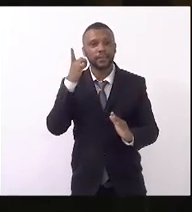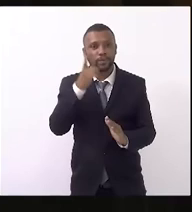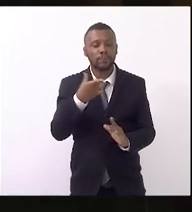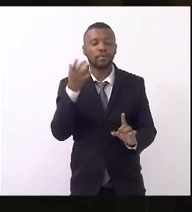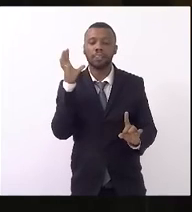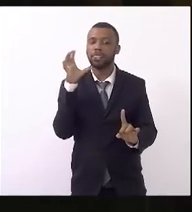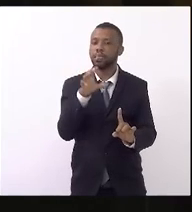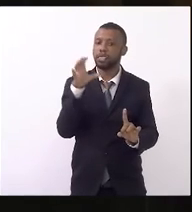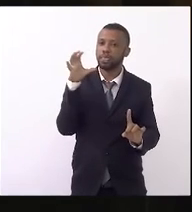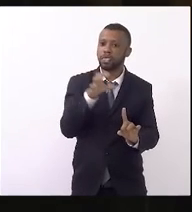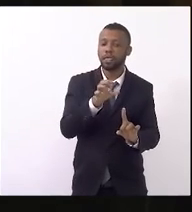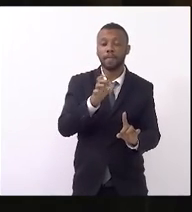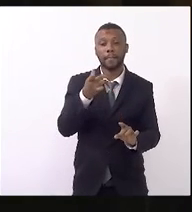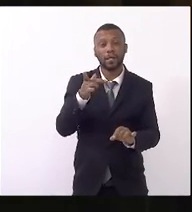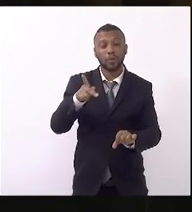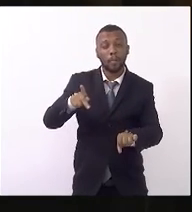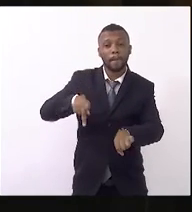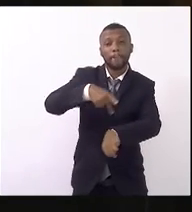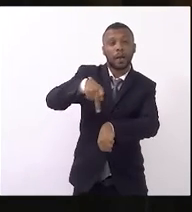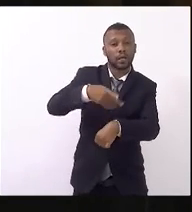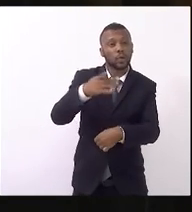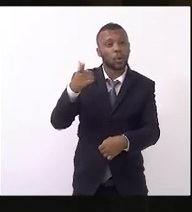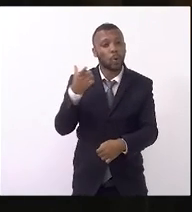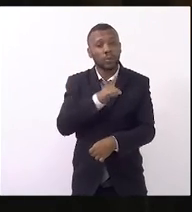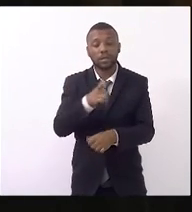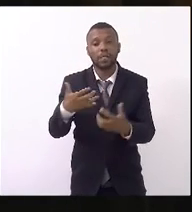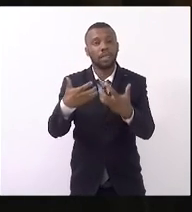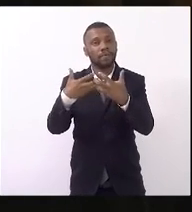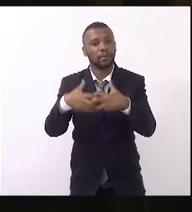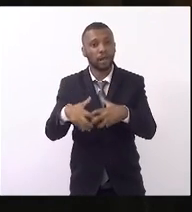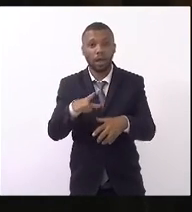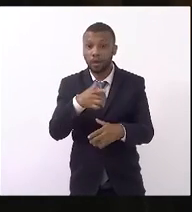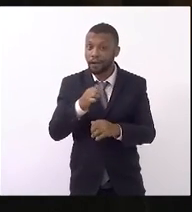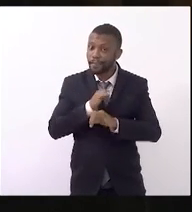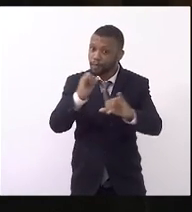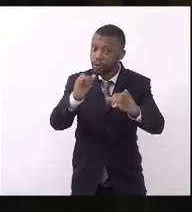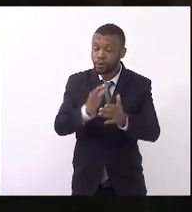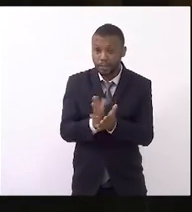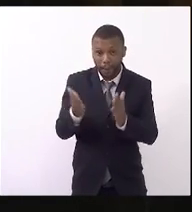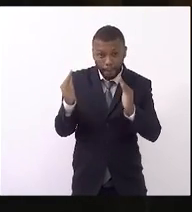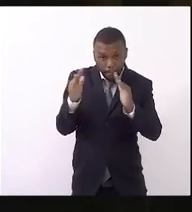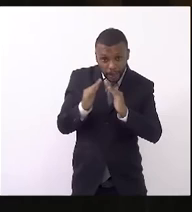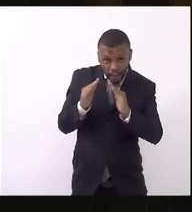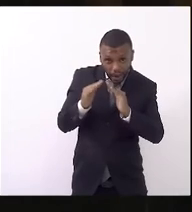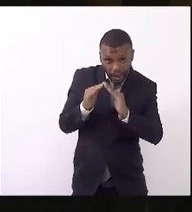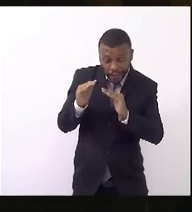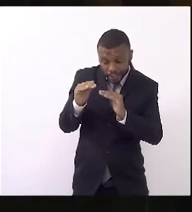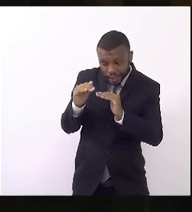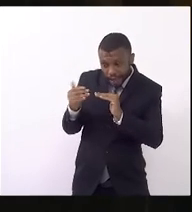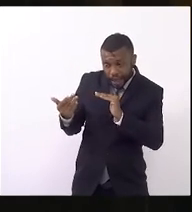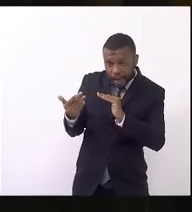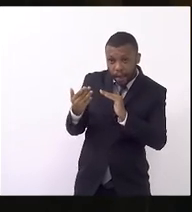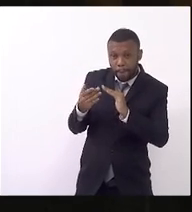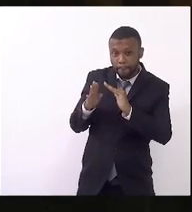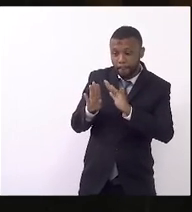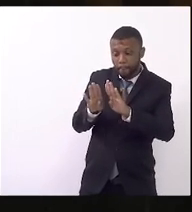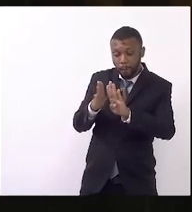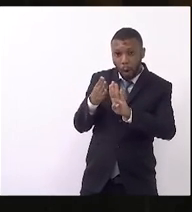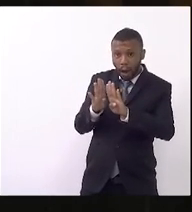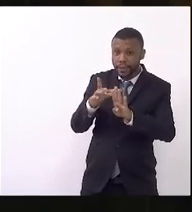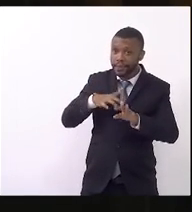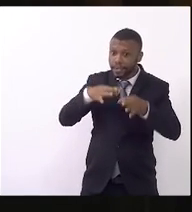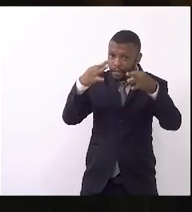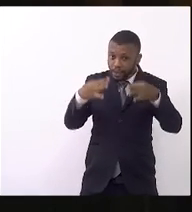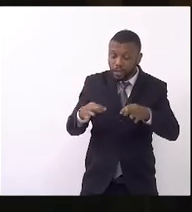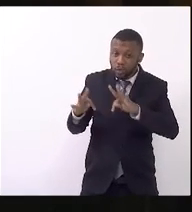pressão para que o país funcione. Eu logo digo, na minha casa, até a porta da minha casa, pode ter certeza